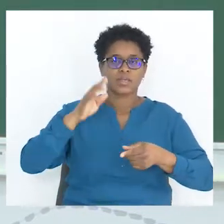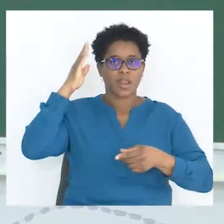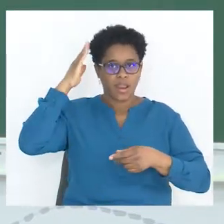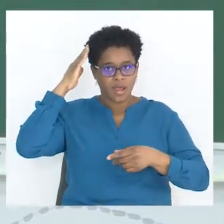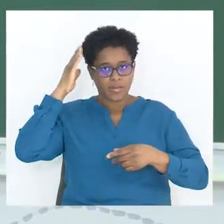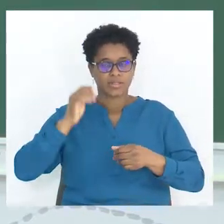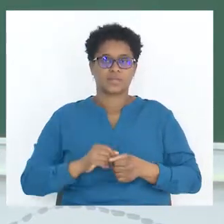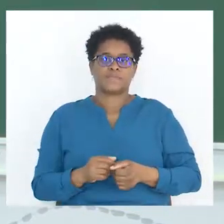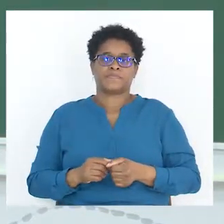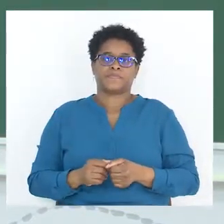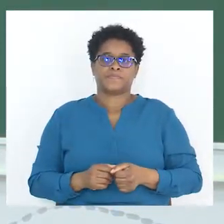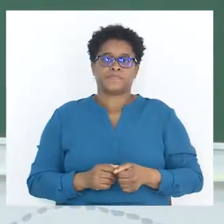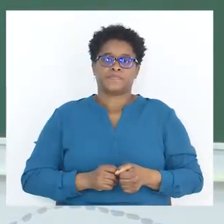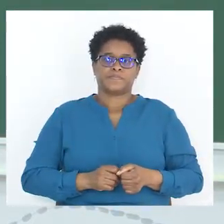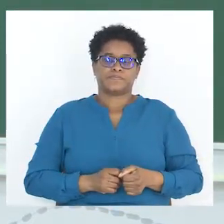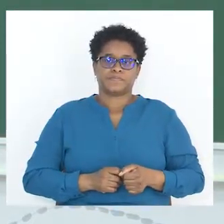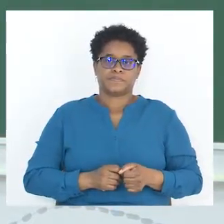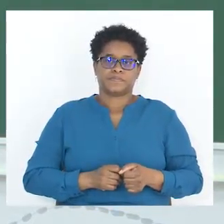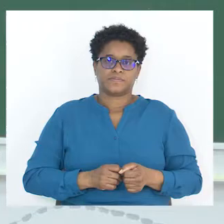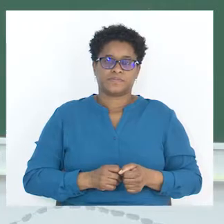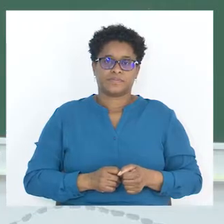começa na cabeça.